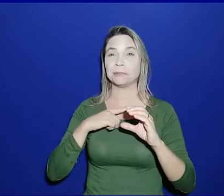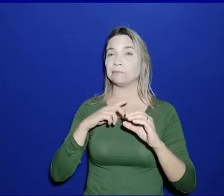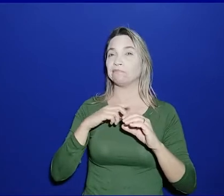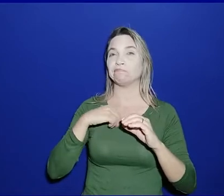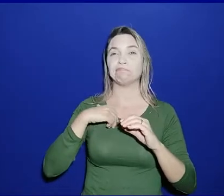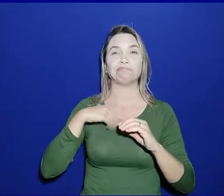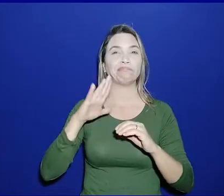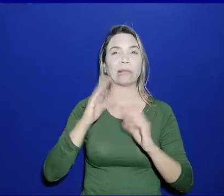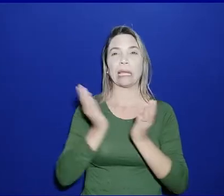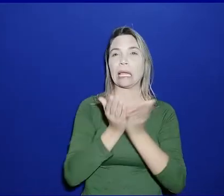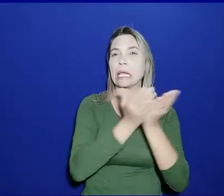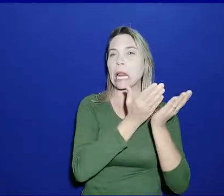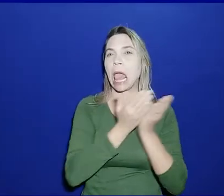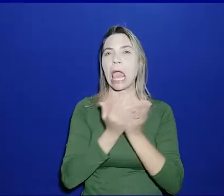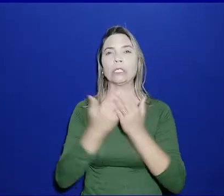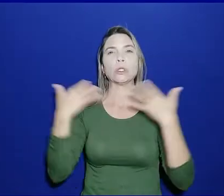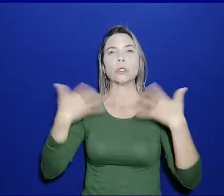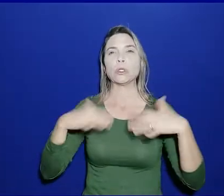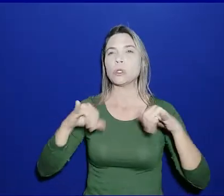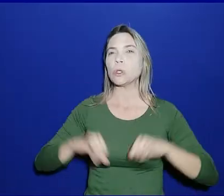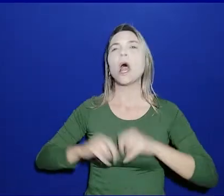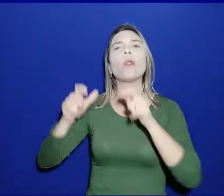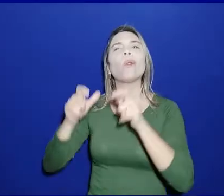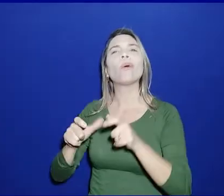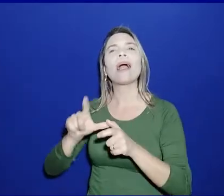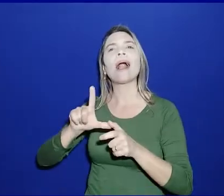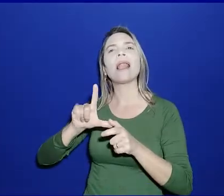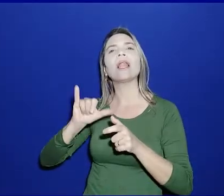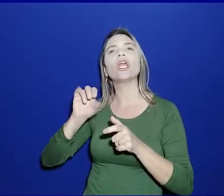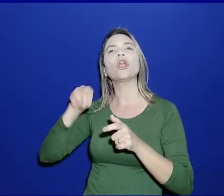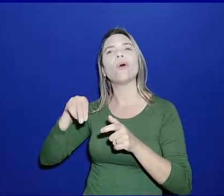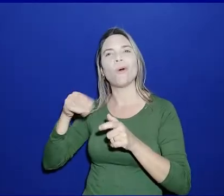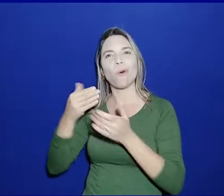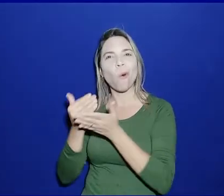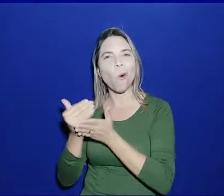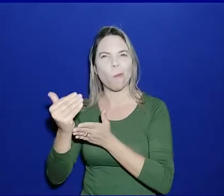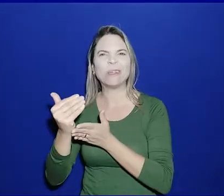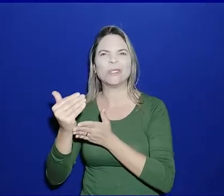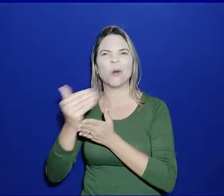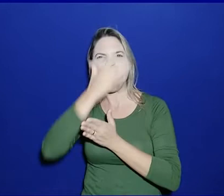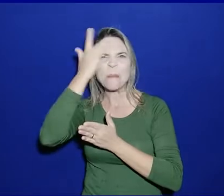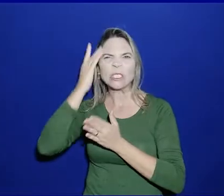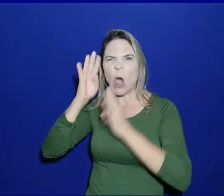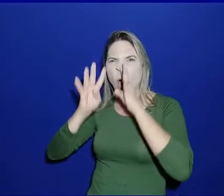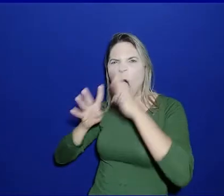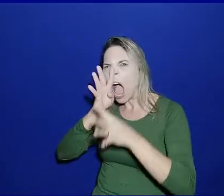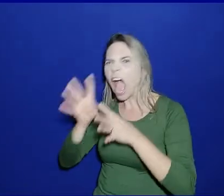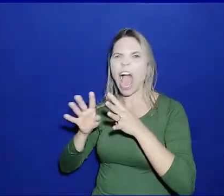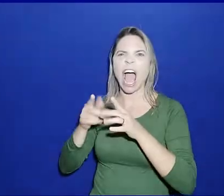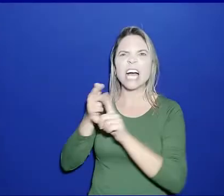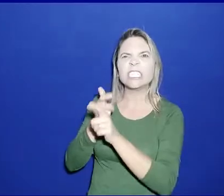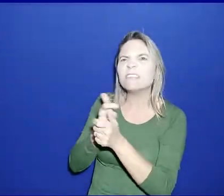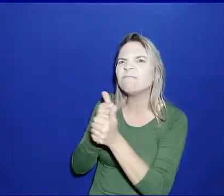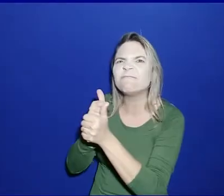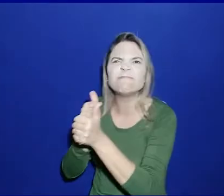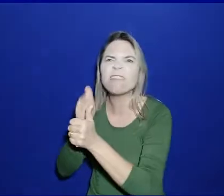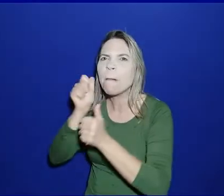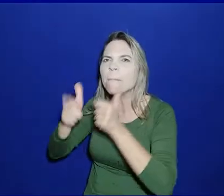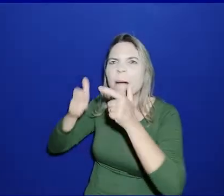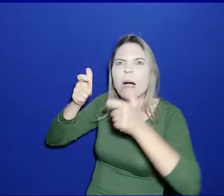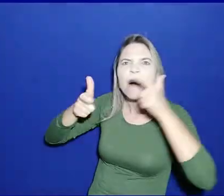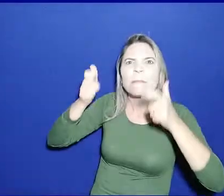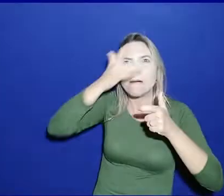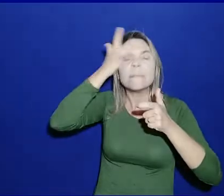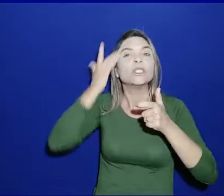Uma terrível perseguição começada em Lyon chegou ao extremo de